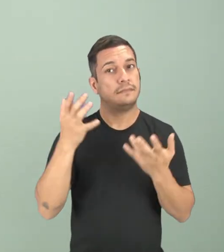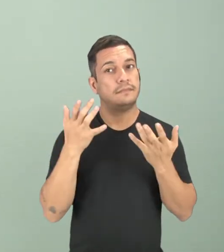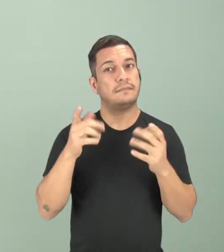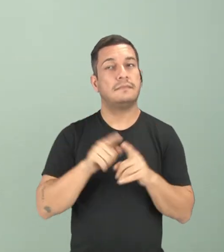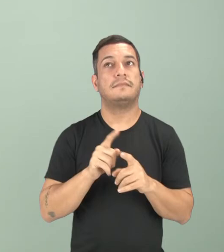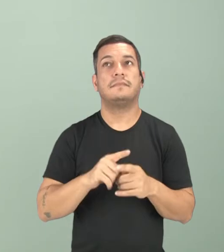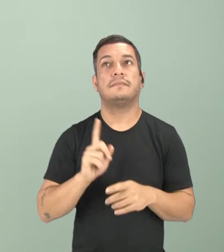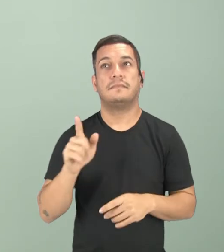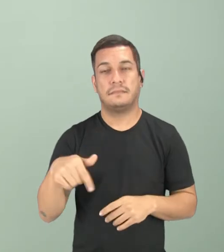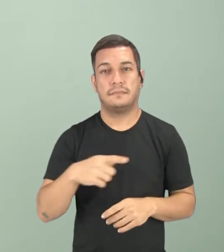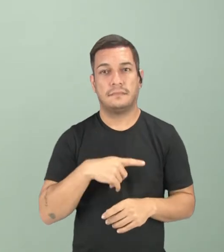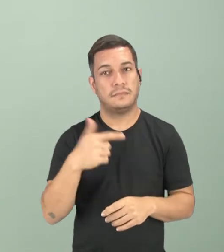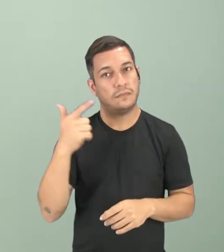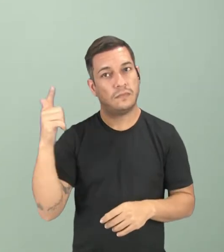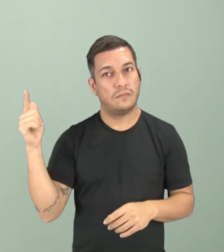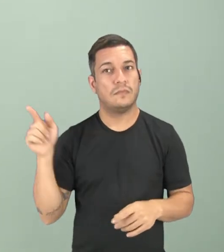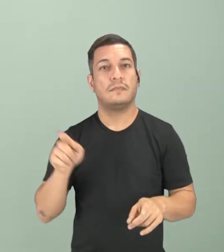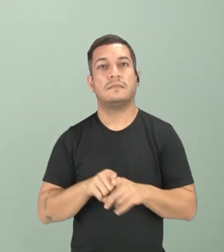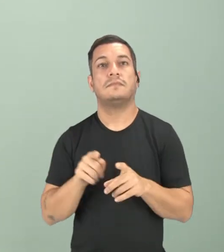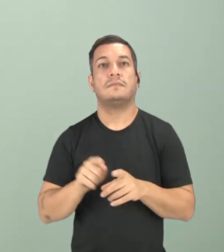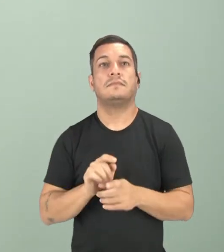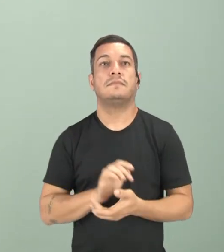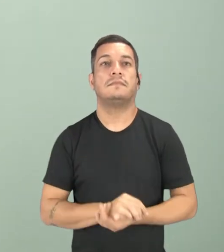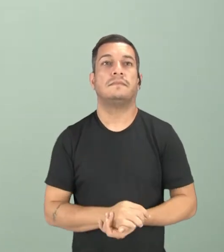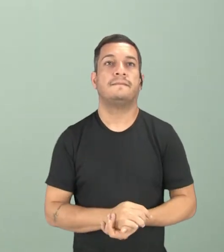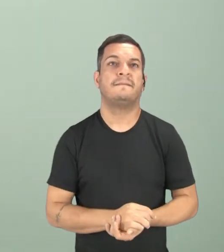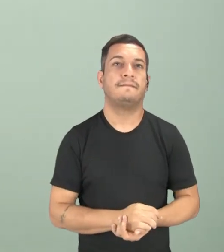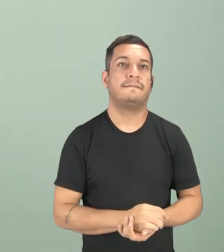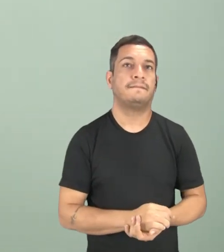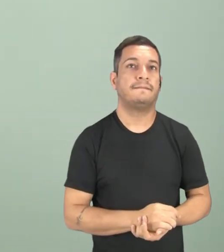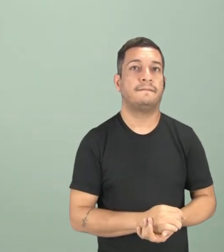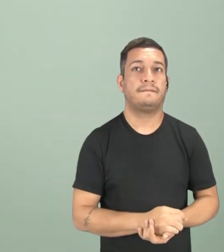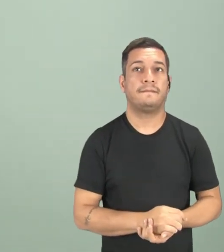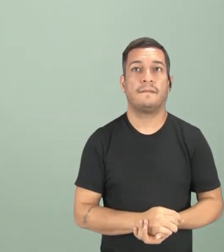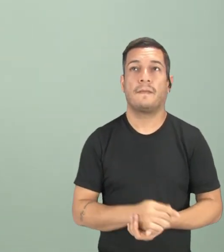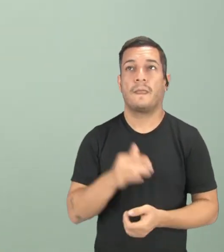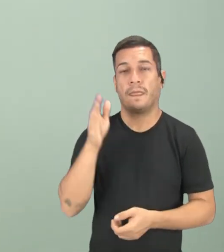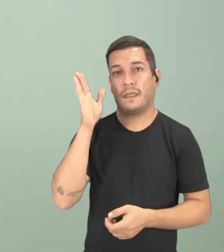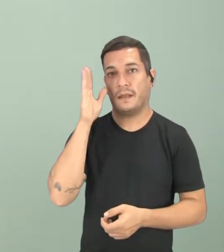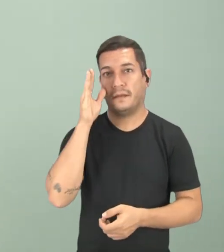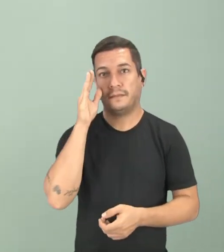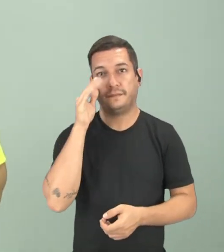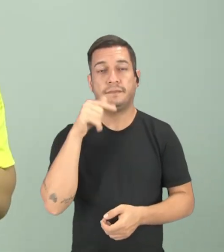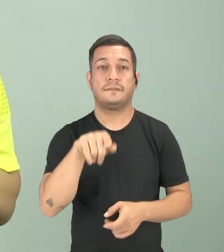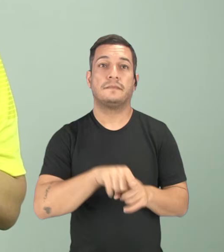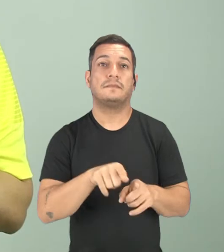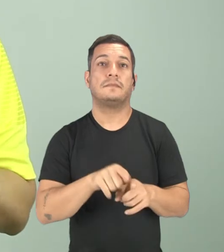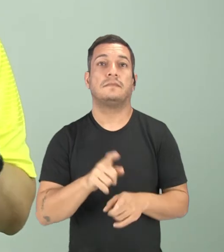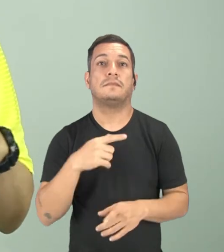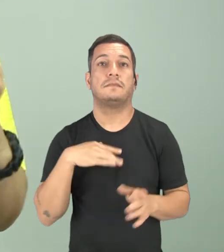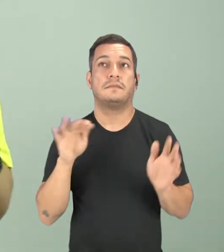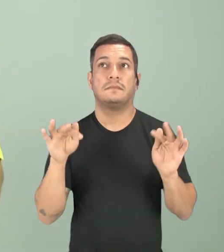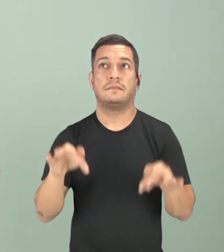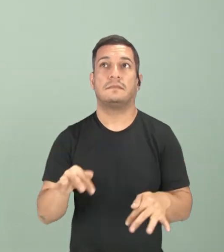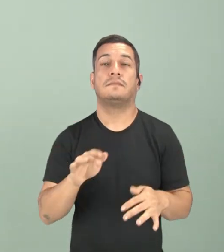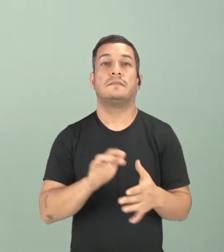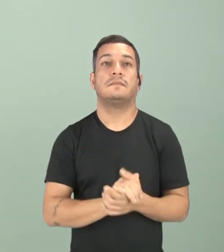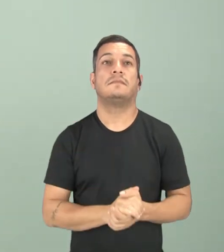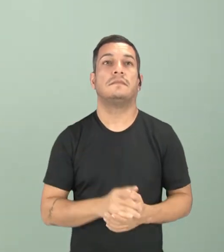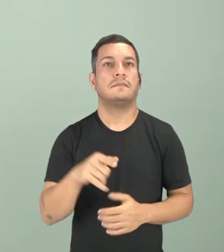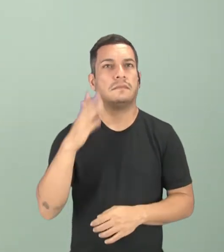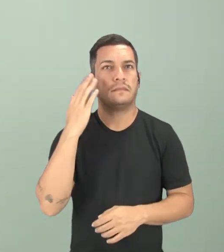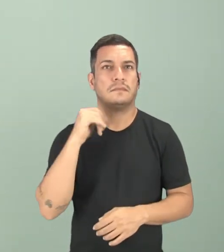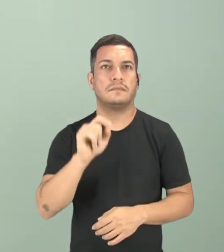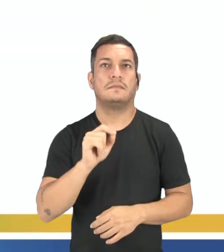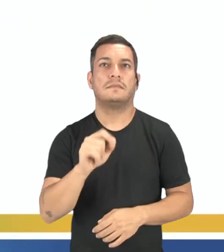Deus quiser, logo nós teremos outras versões aí desses jogos, tá bom? Mais uma curiosidade agora sim para finalizar com